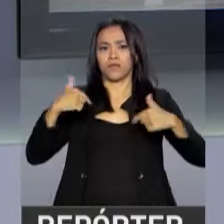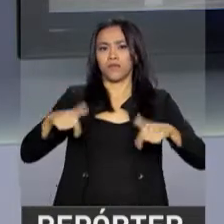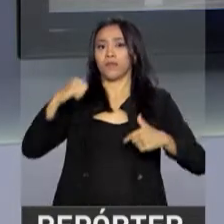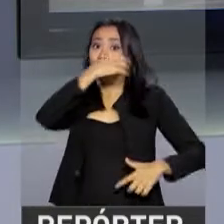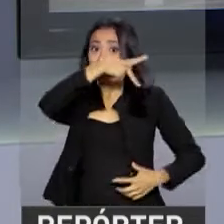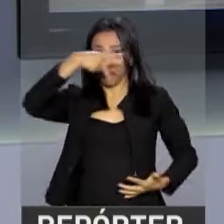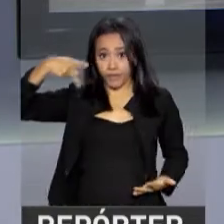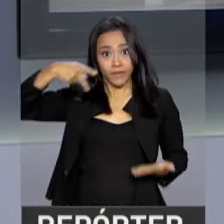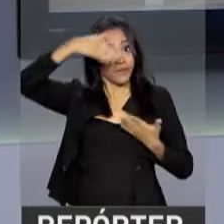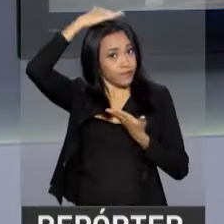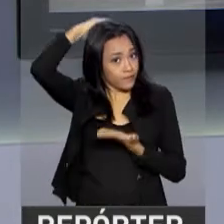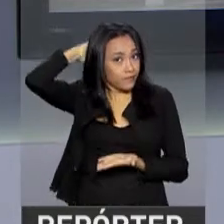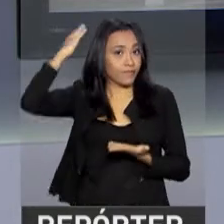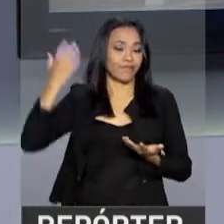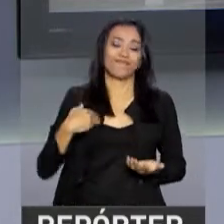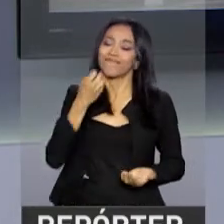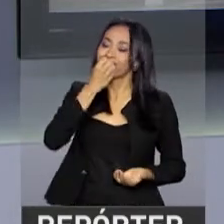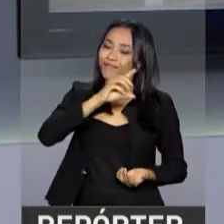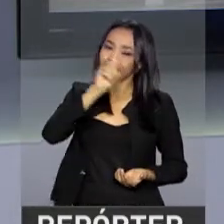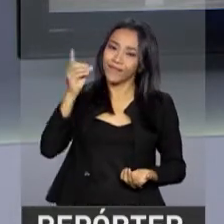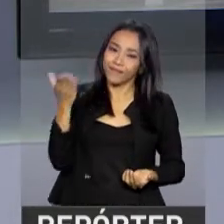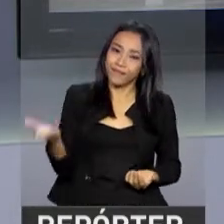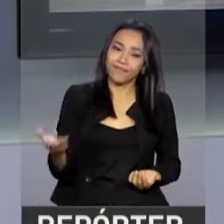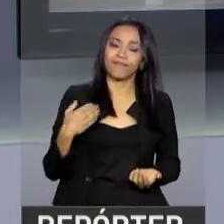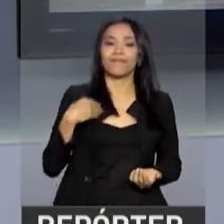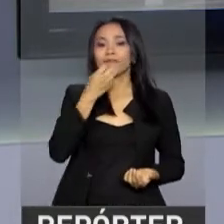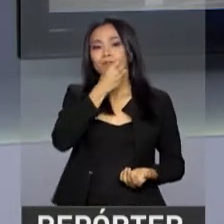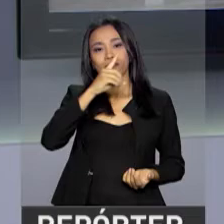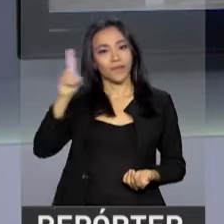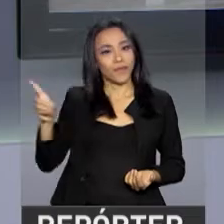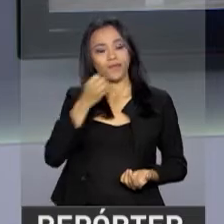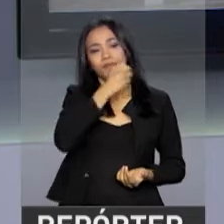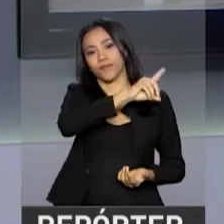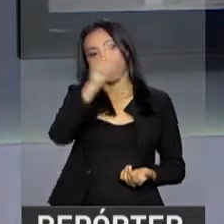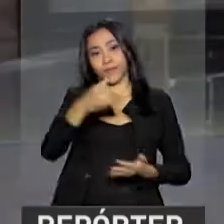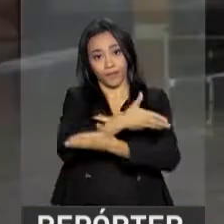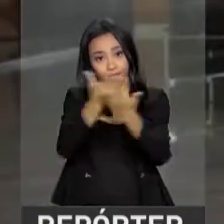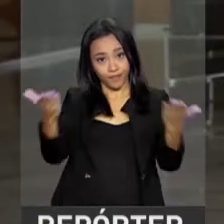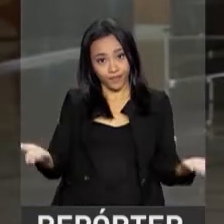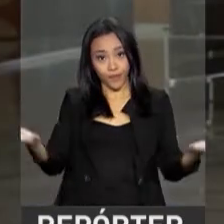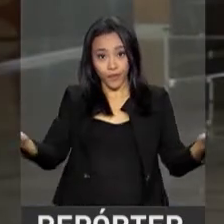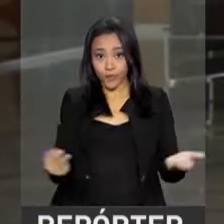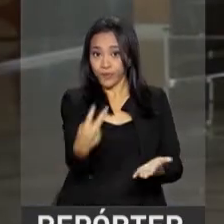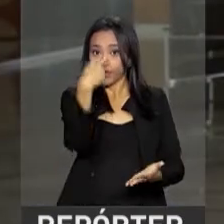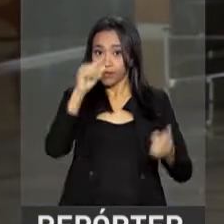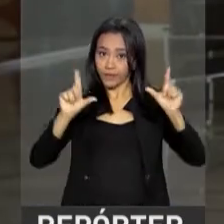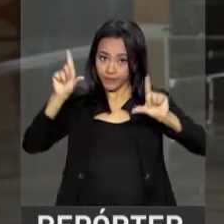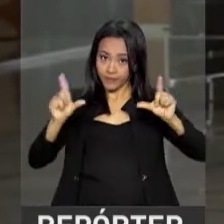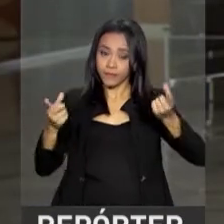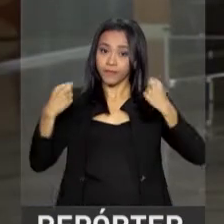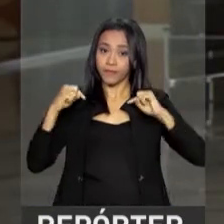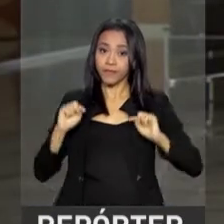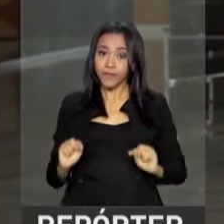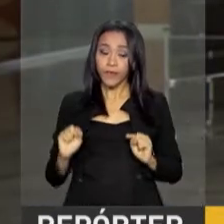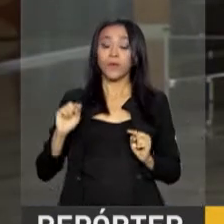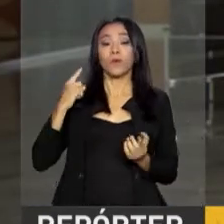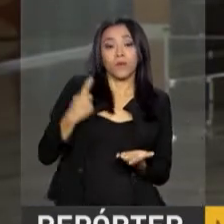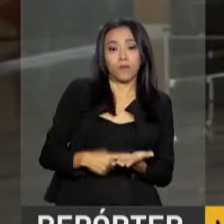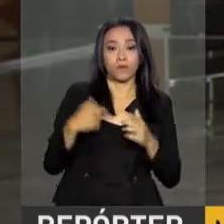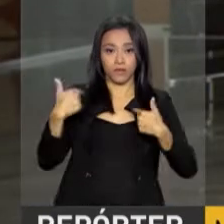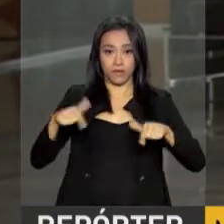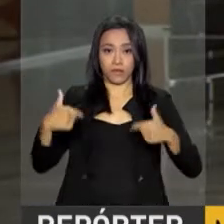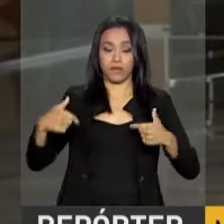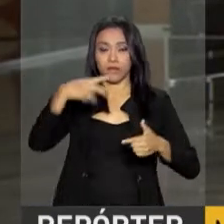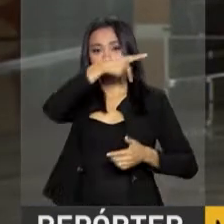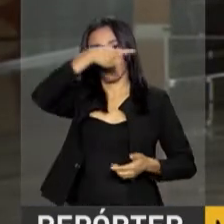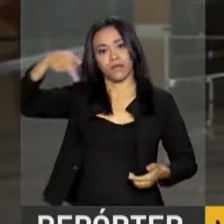temer o lamarca bom dia pra você bom dia pra isso é bom dia a todos que nos acompanham olha a agenda do presidente michel